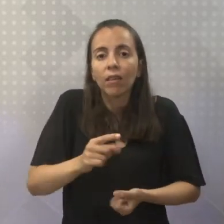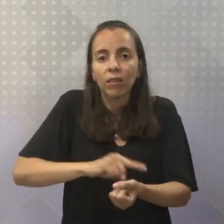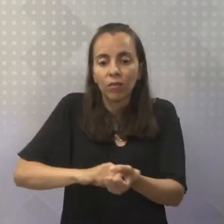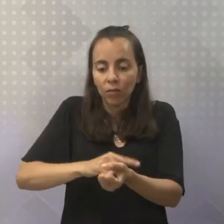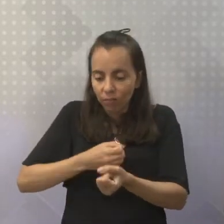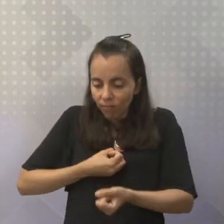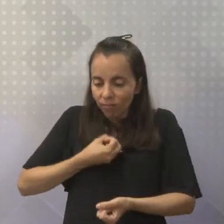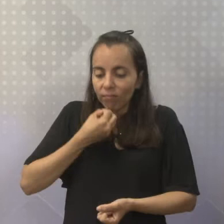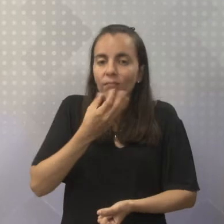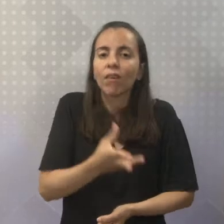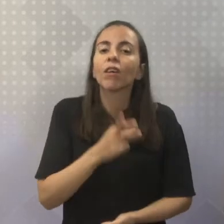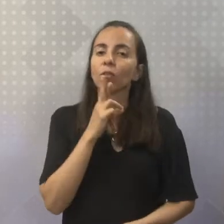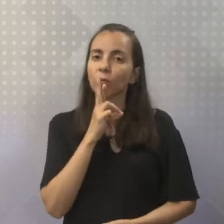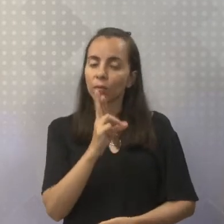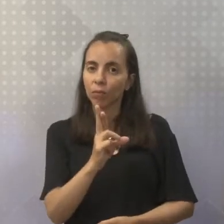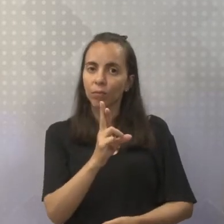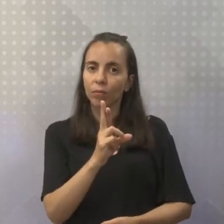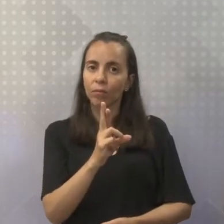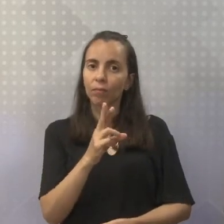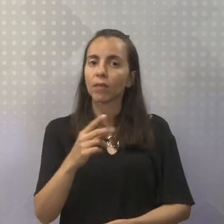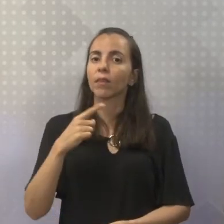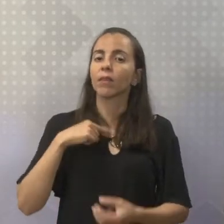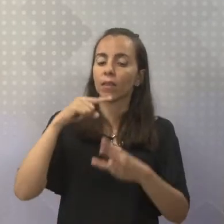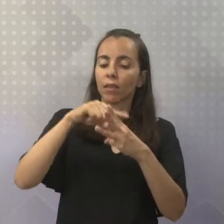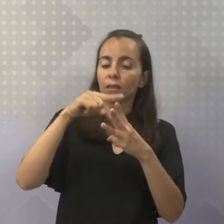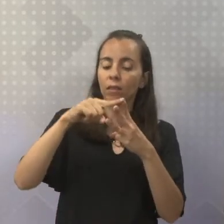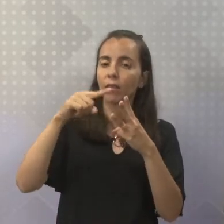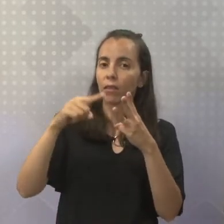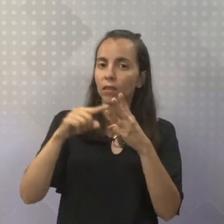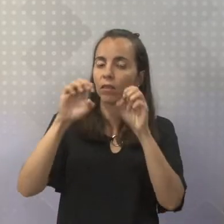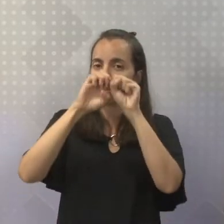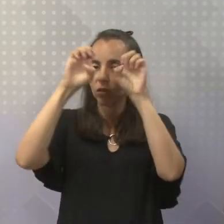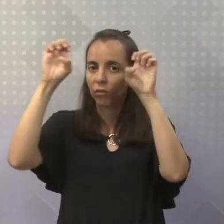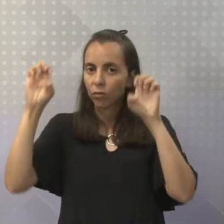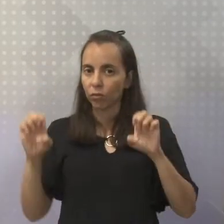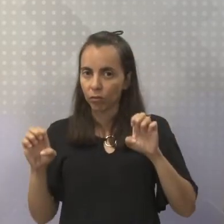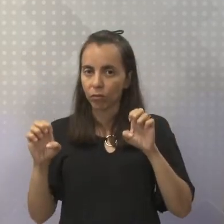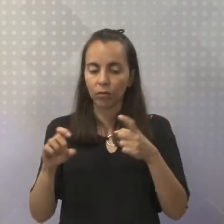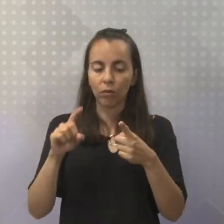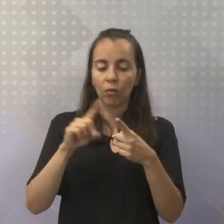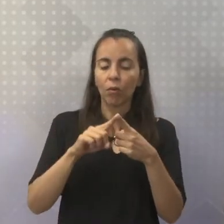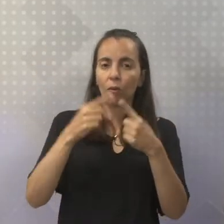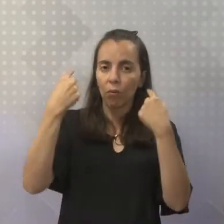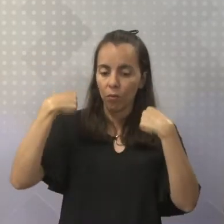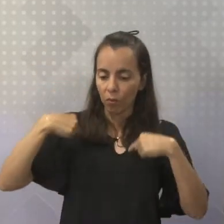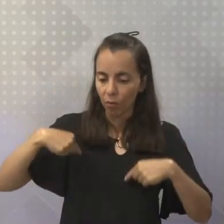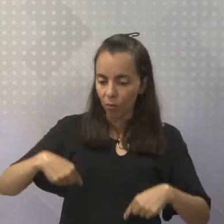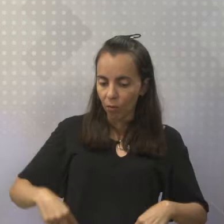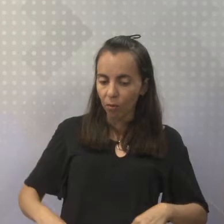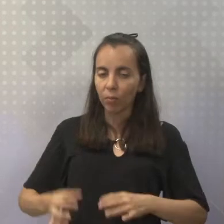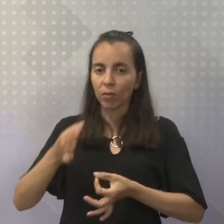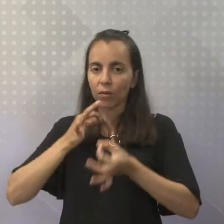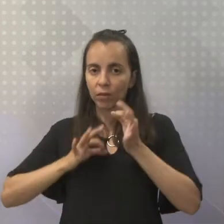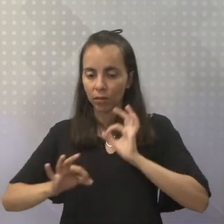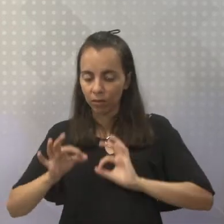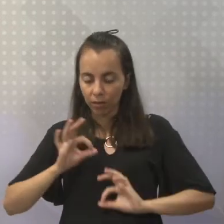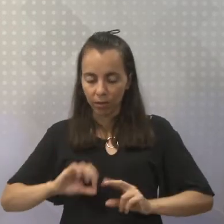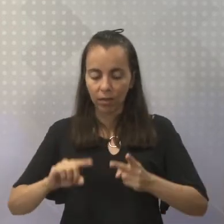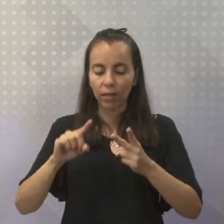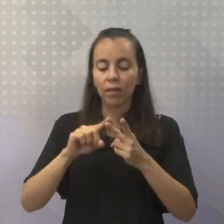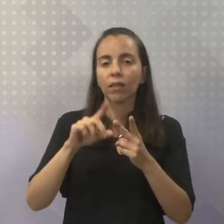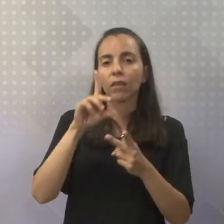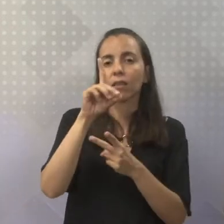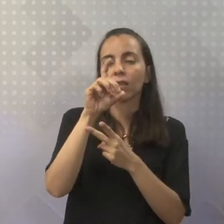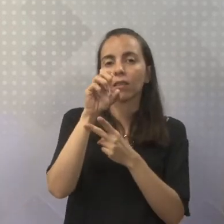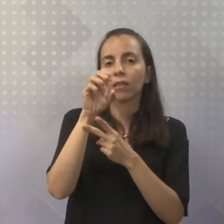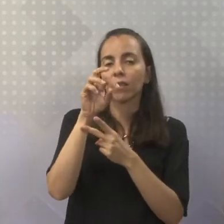são constituídos basicamente em três estruturas: um corpo celular, dendritos e axônios.